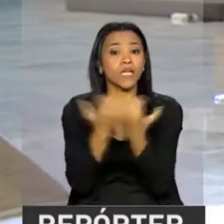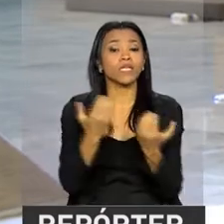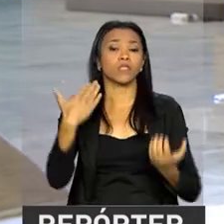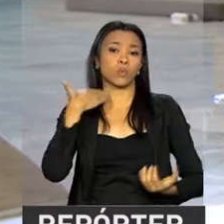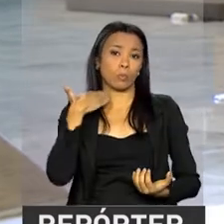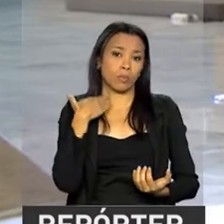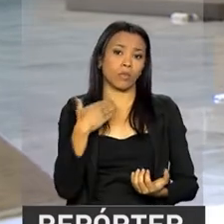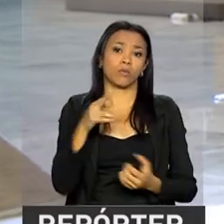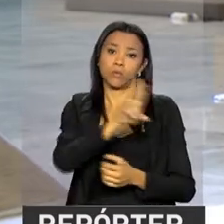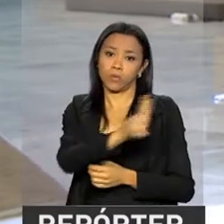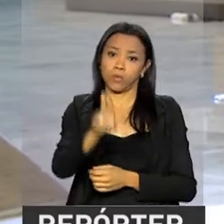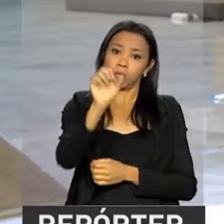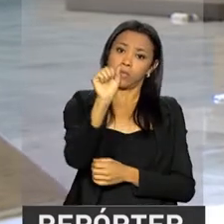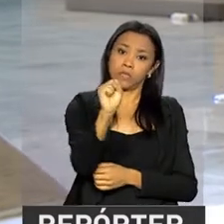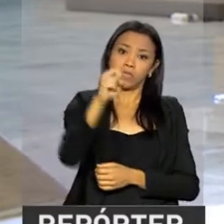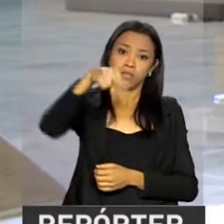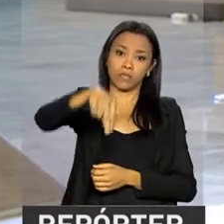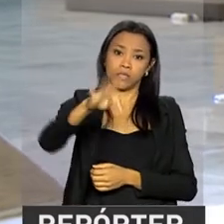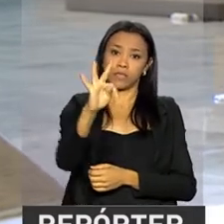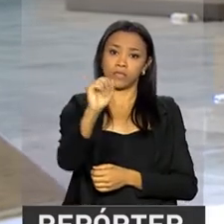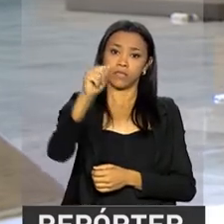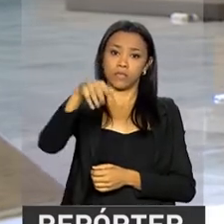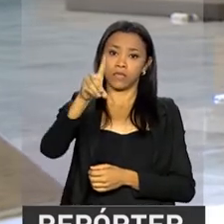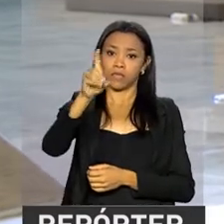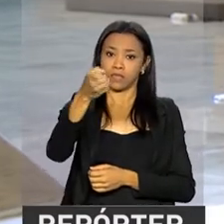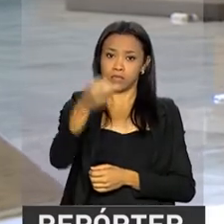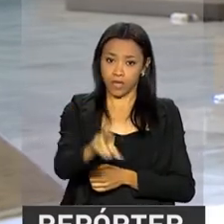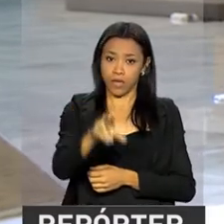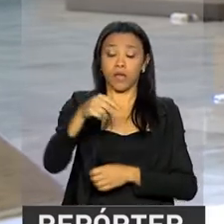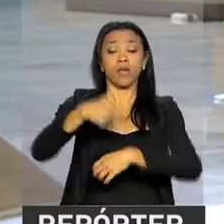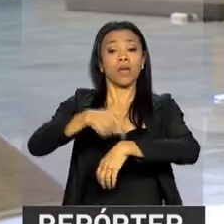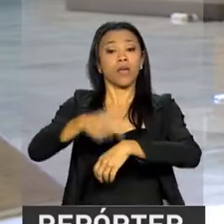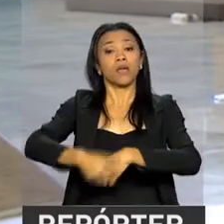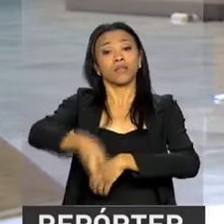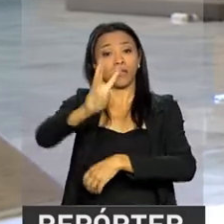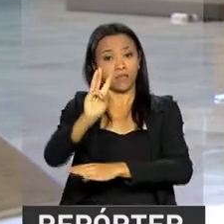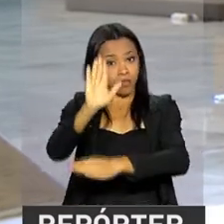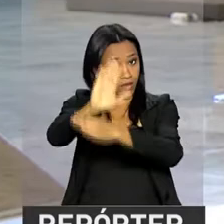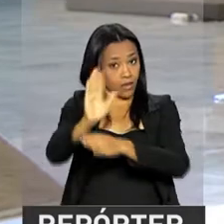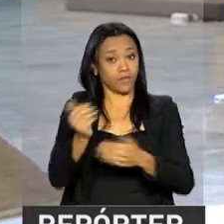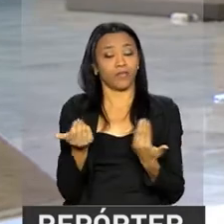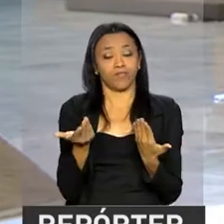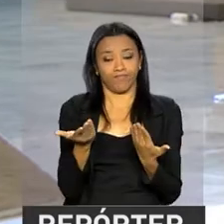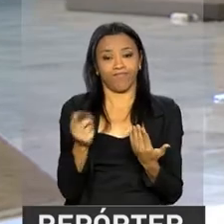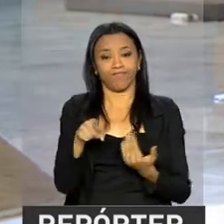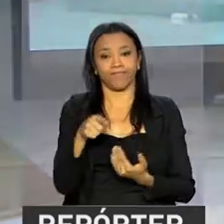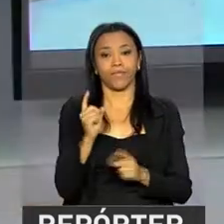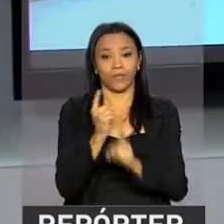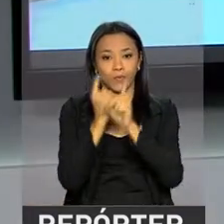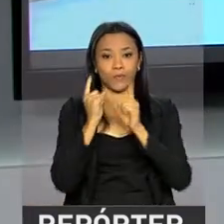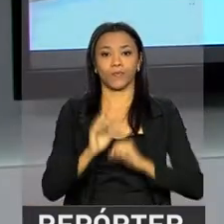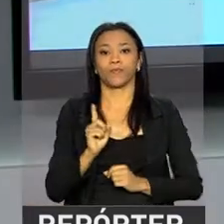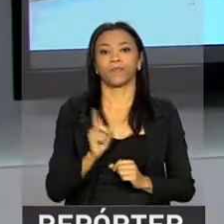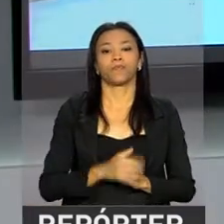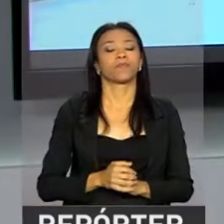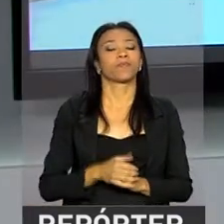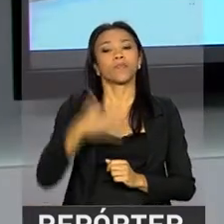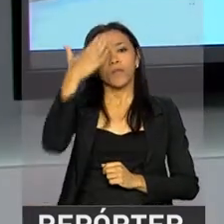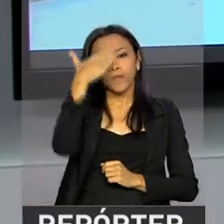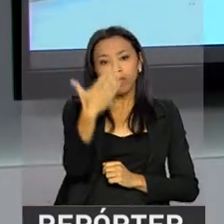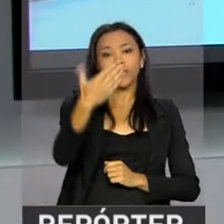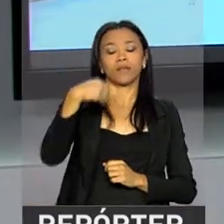Santander. Esse evento está previsto para as 3 horas da tarde lá na capital paulista. Volto com você, Carol. Obrigada